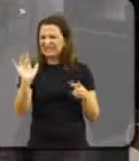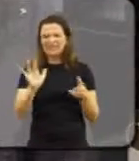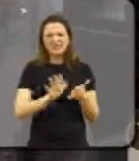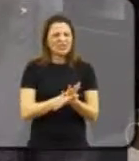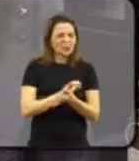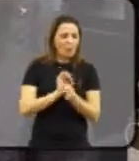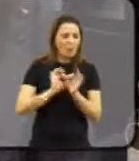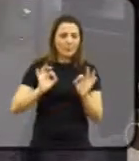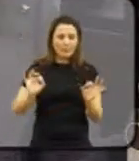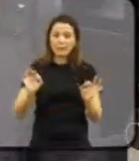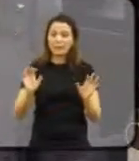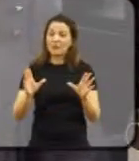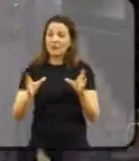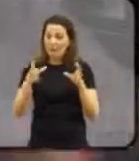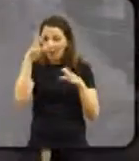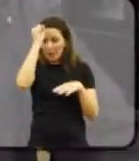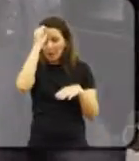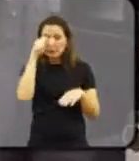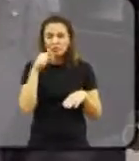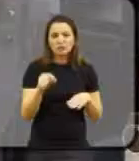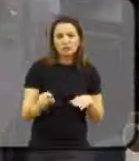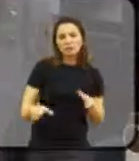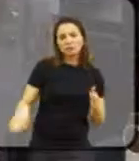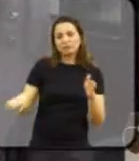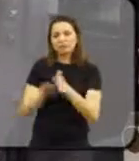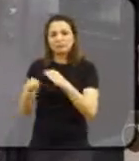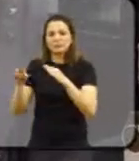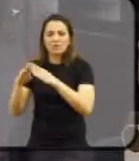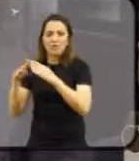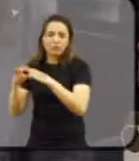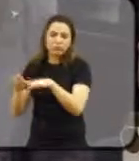começar a ganhar um dinheirinho já. O que vai aprendendo aqui já vai chegando em